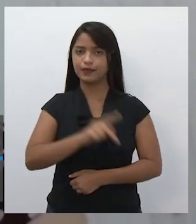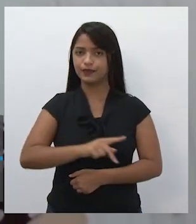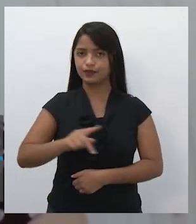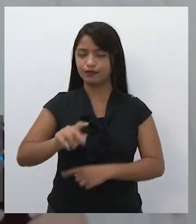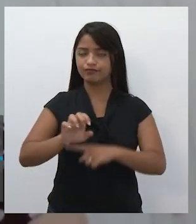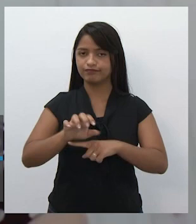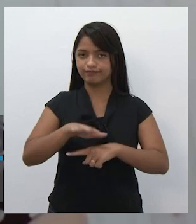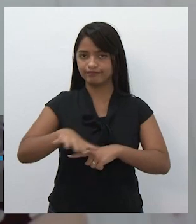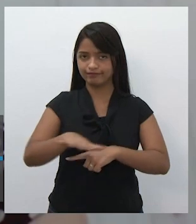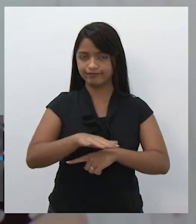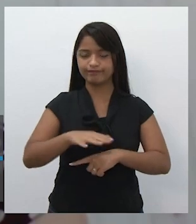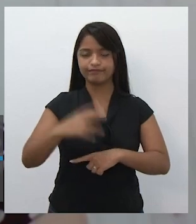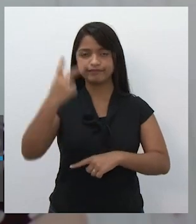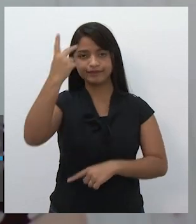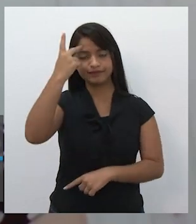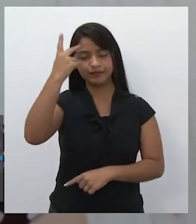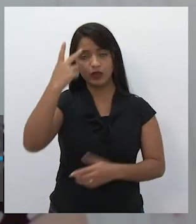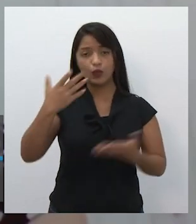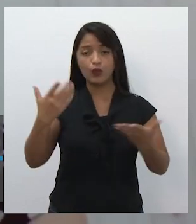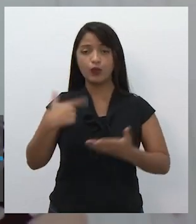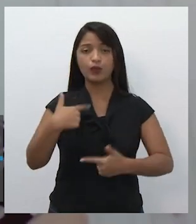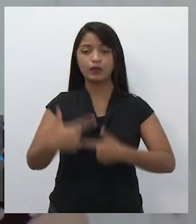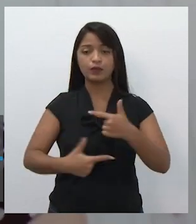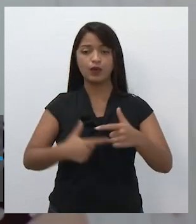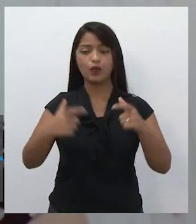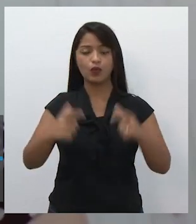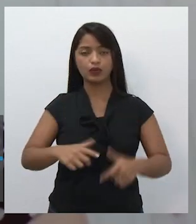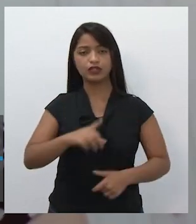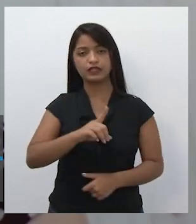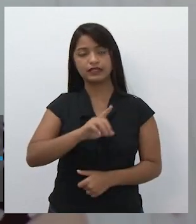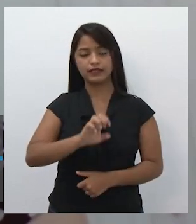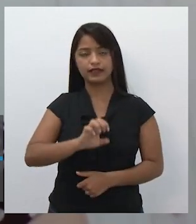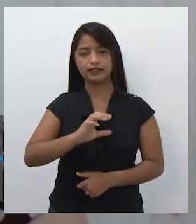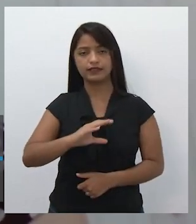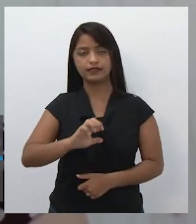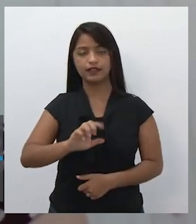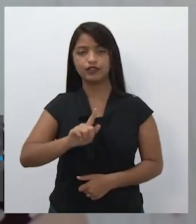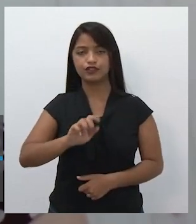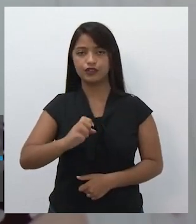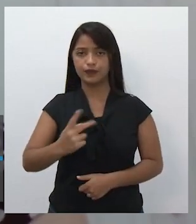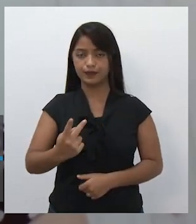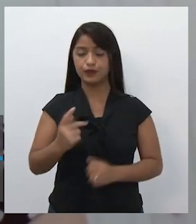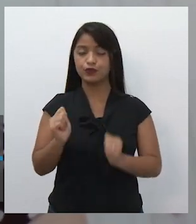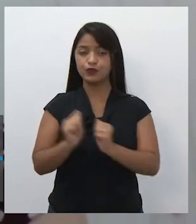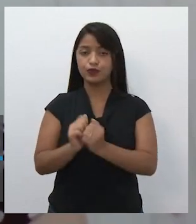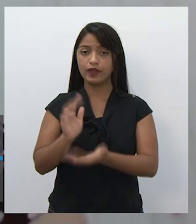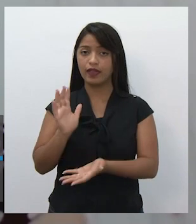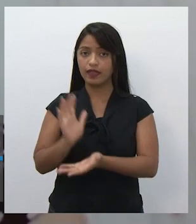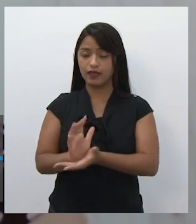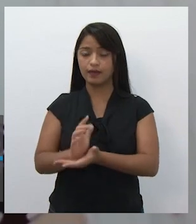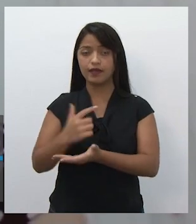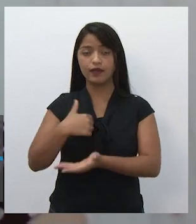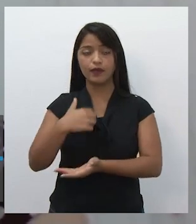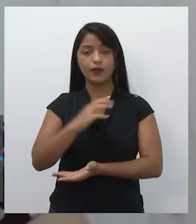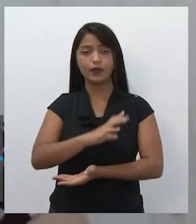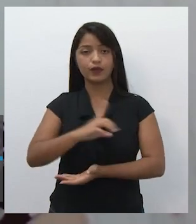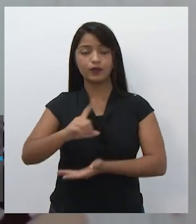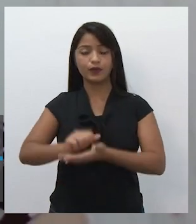Atualmente estou trabalhando no DCGEP. Junto com uma equipe, estou coordenando o Currículo